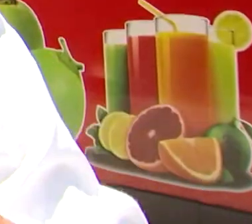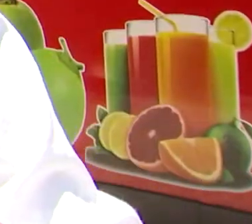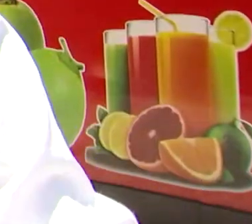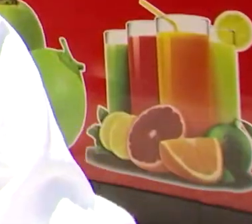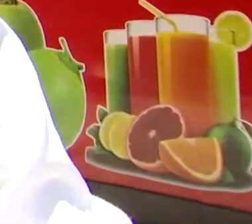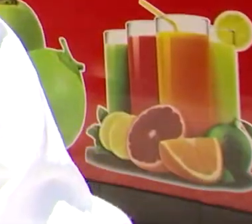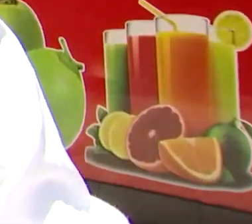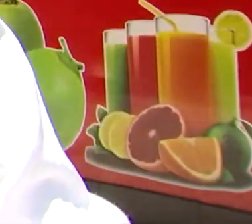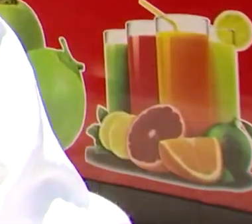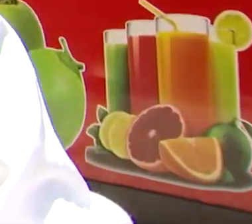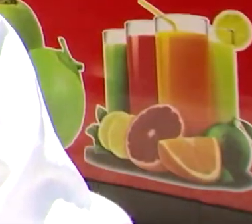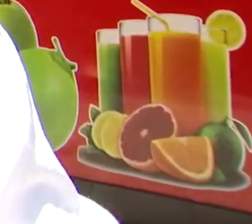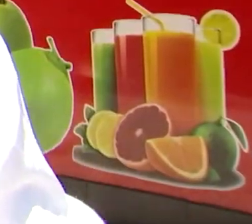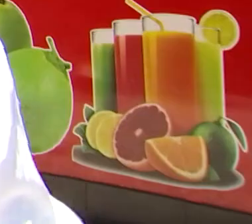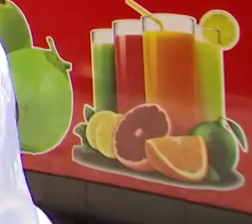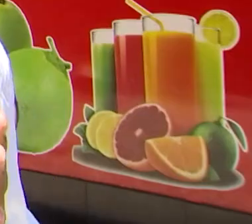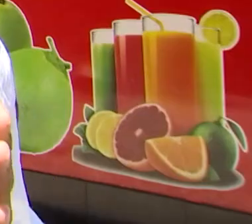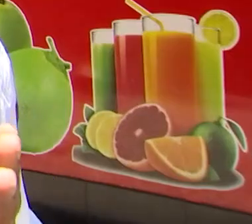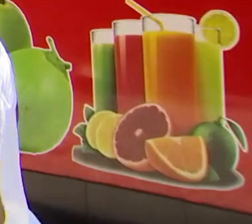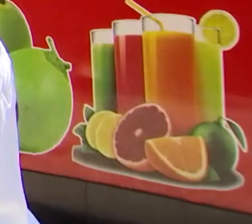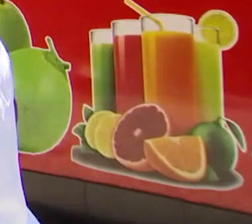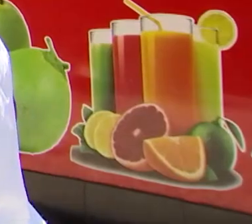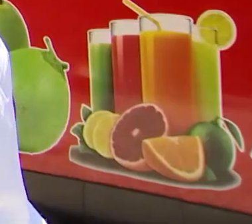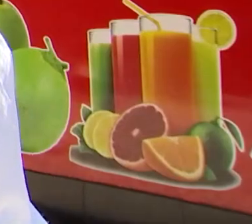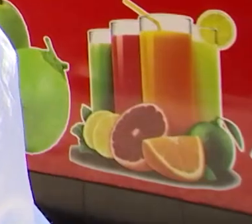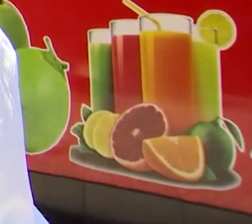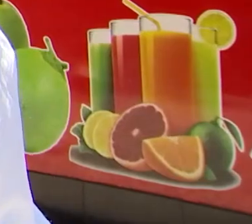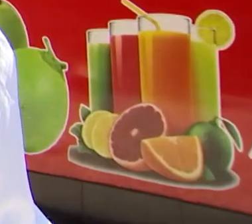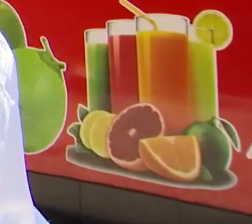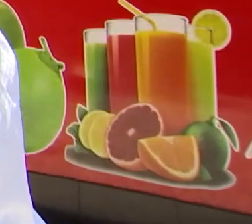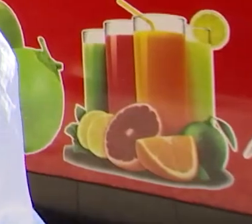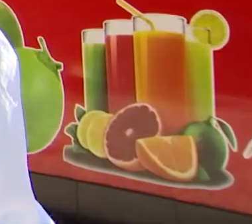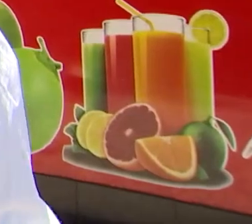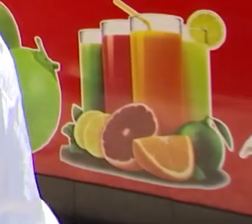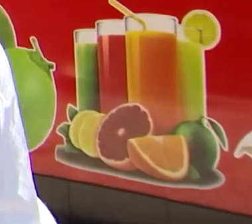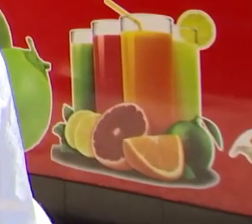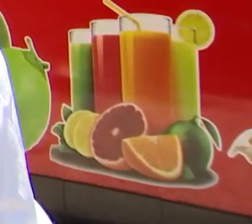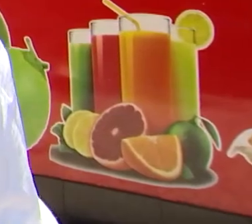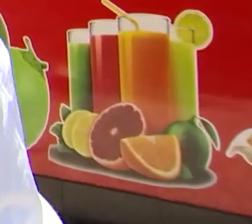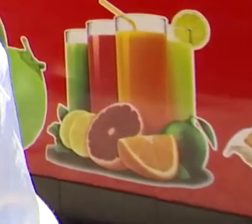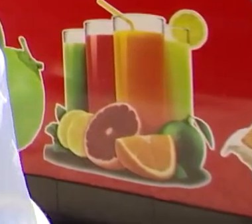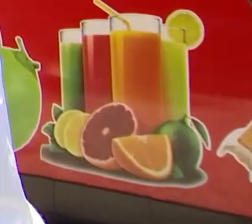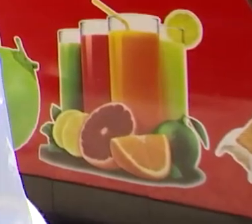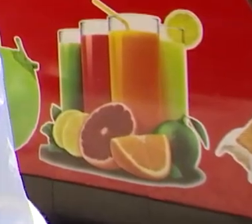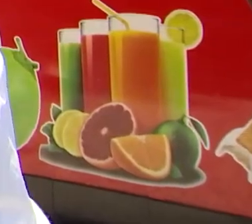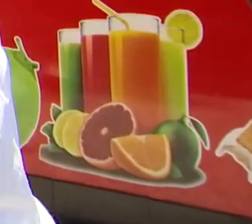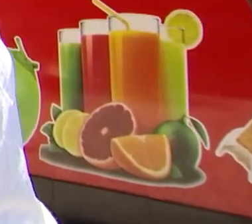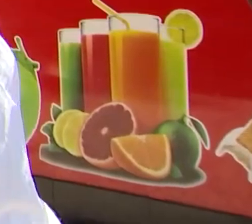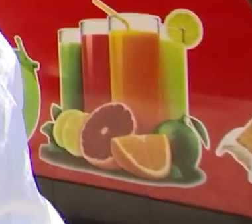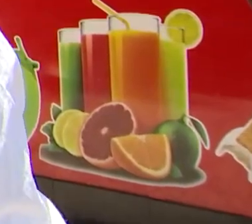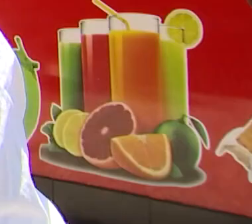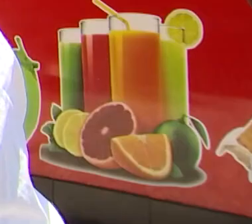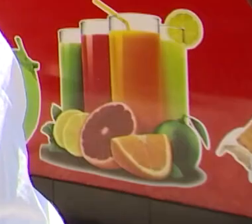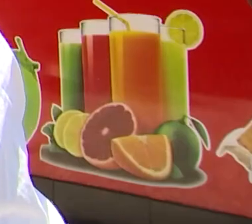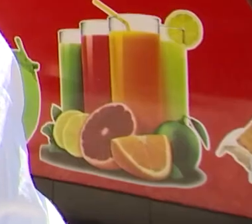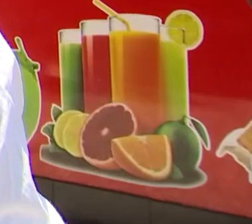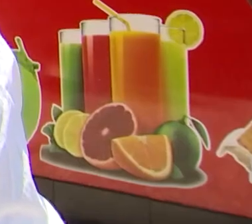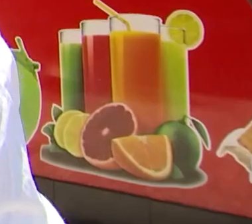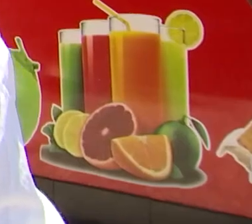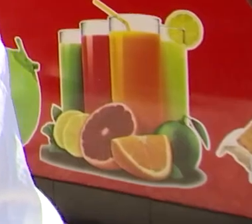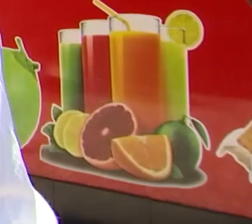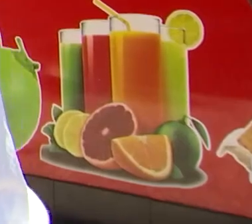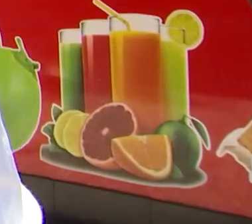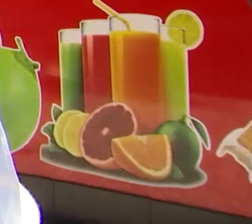tinha buscado a referência da informação. E escutando ele, parecia que ele estava vivo. E aquela coisa pertencente aonde